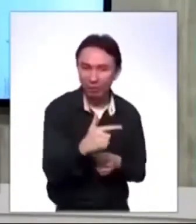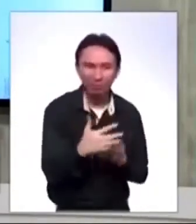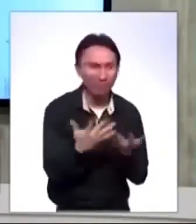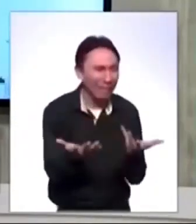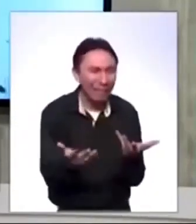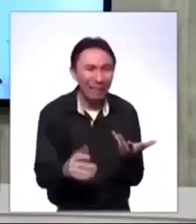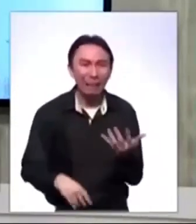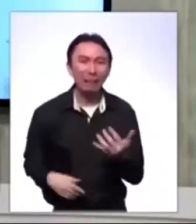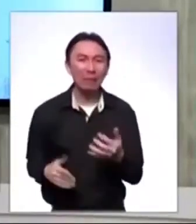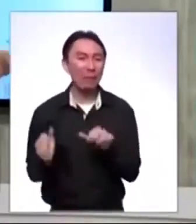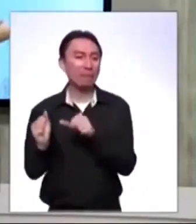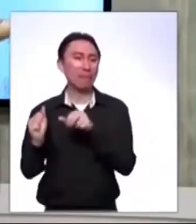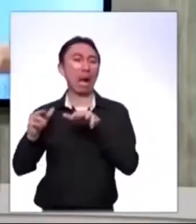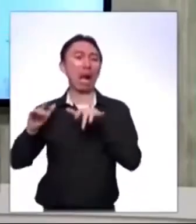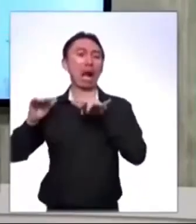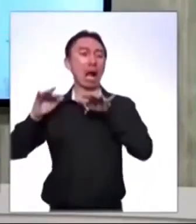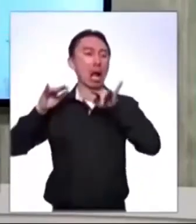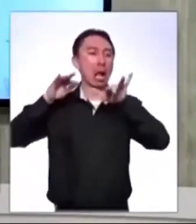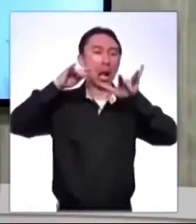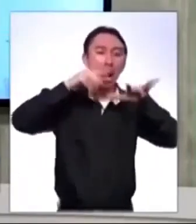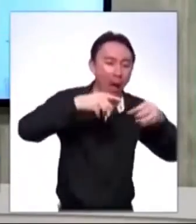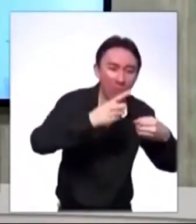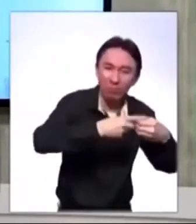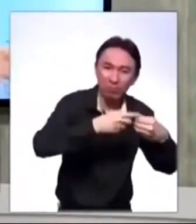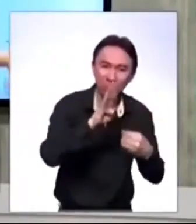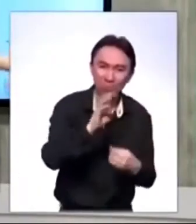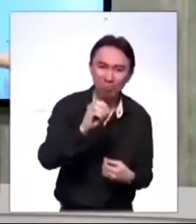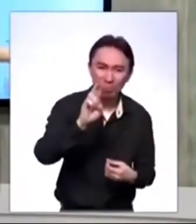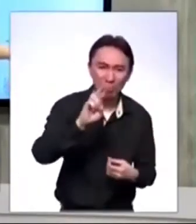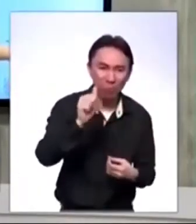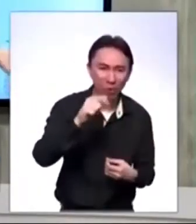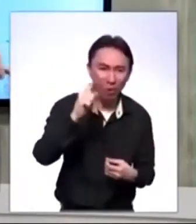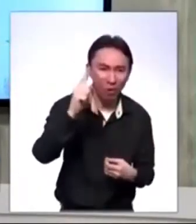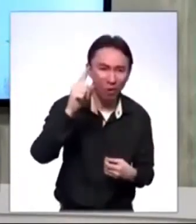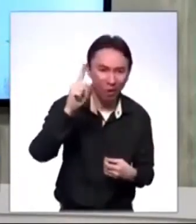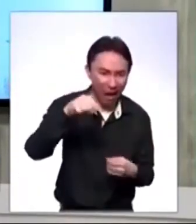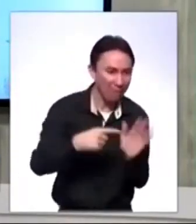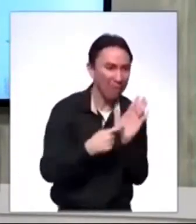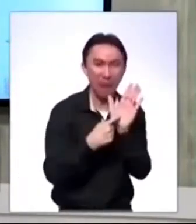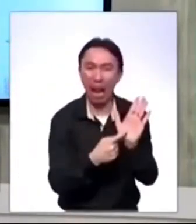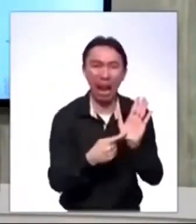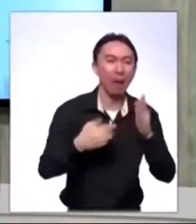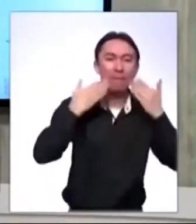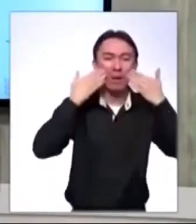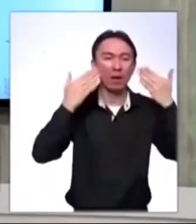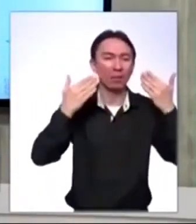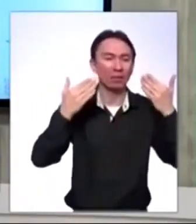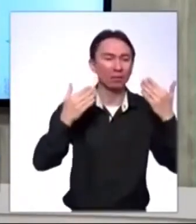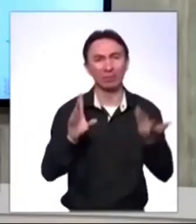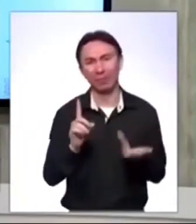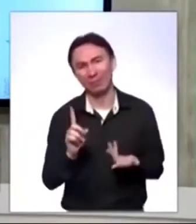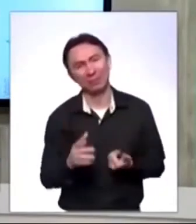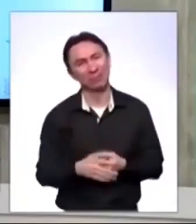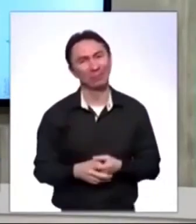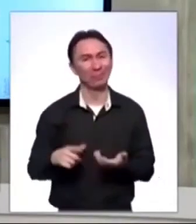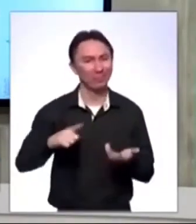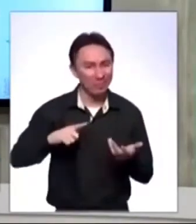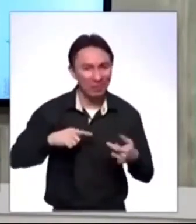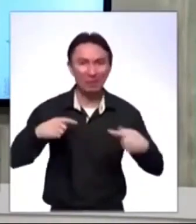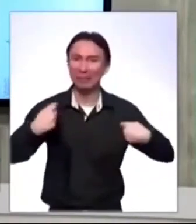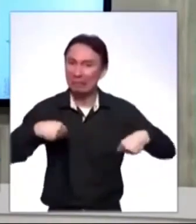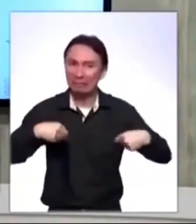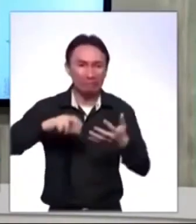se abalar até Borá para se apresentar. Já falamos de teatro é caro. Transportar cenário, figurinos,